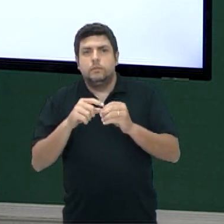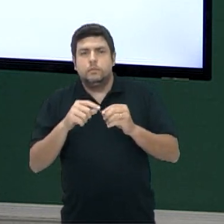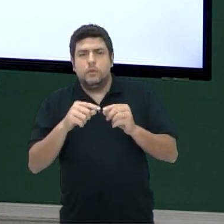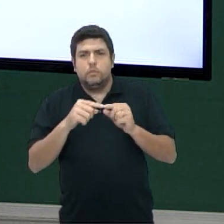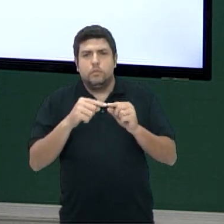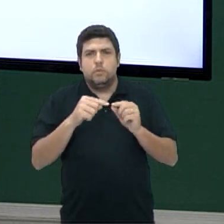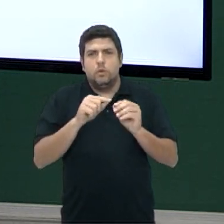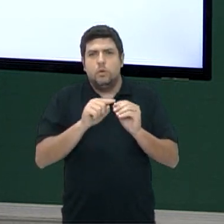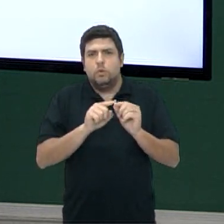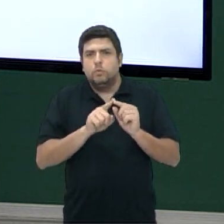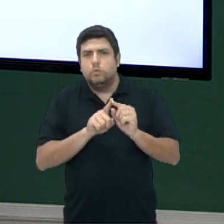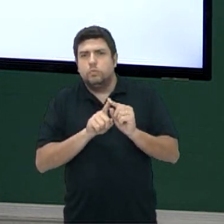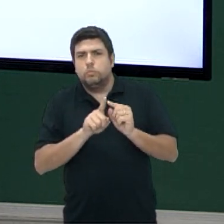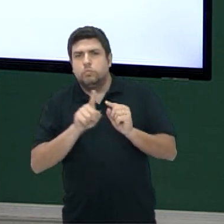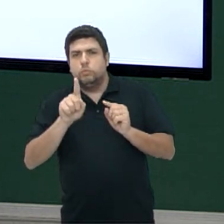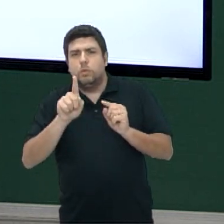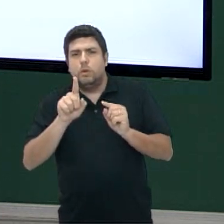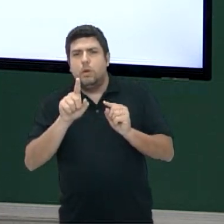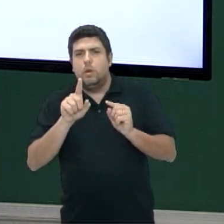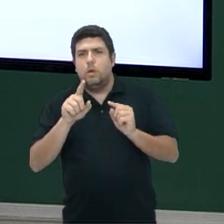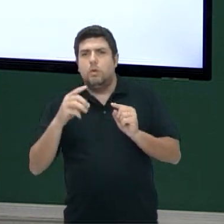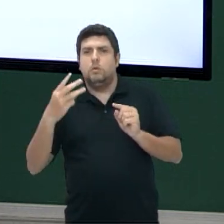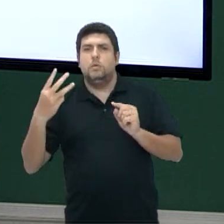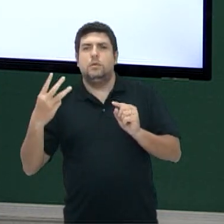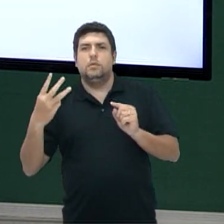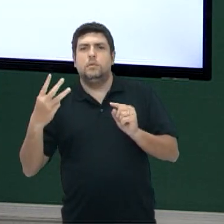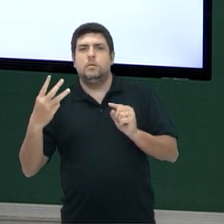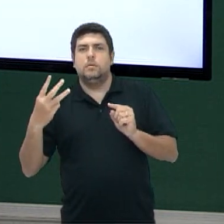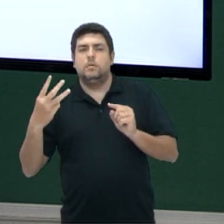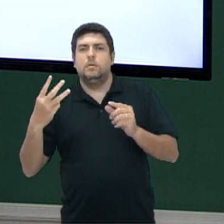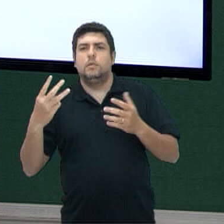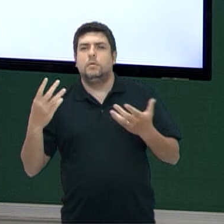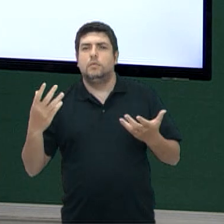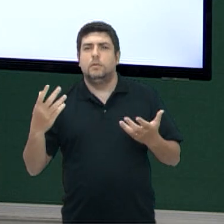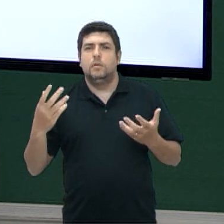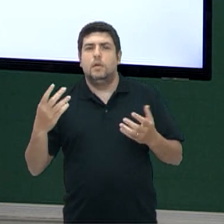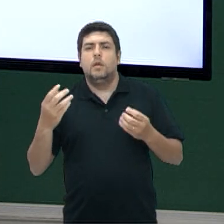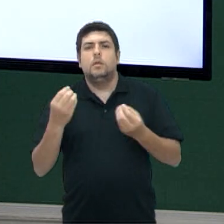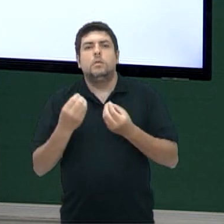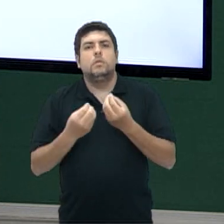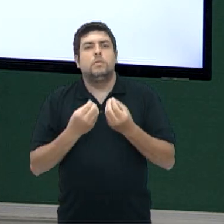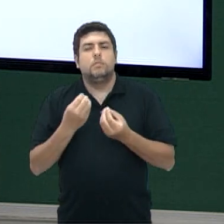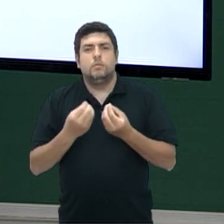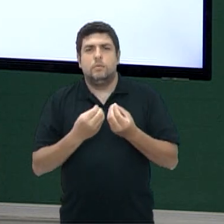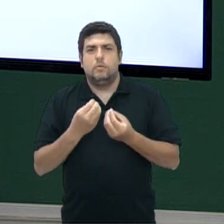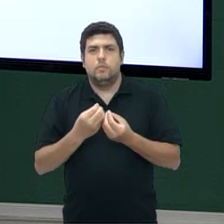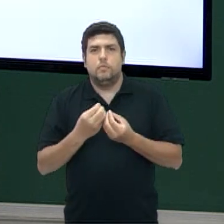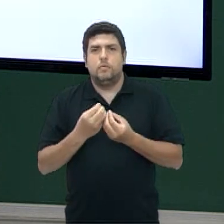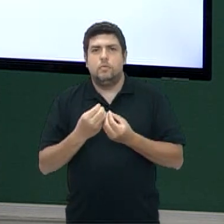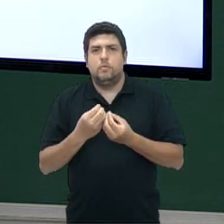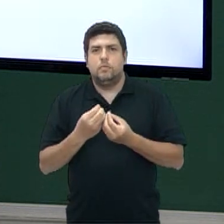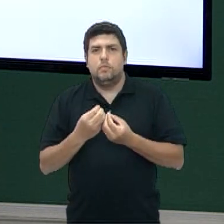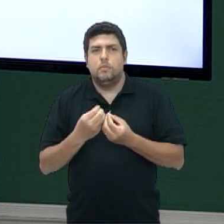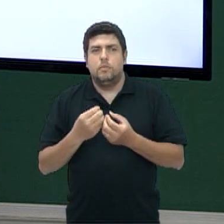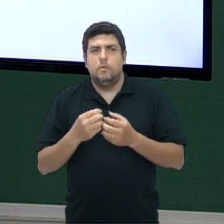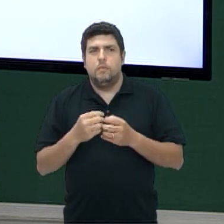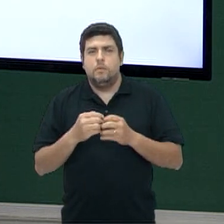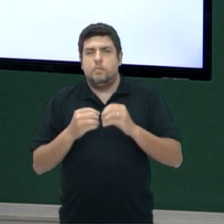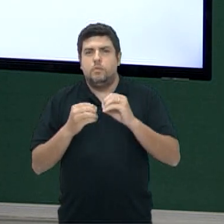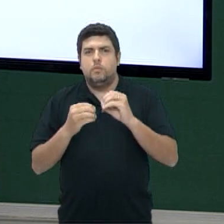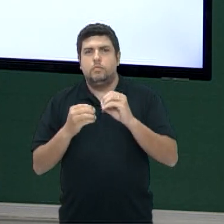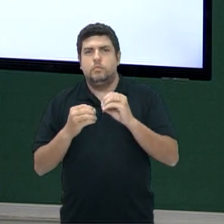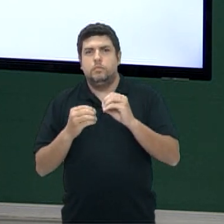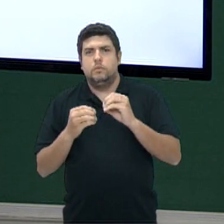que seria, no caso, o 3. Ou seja, vetores na mesma direção e mesmo sentido, você